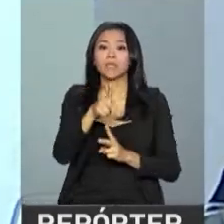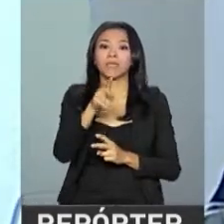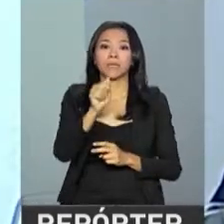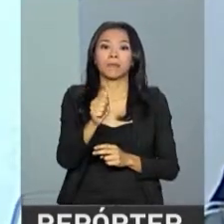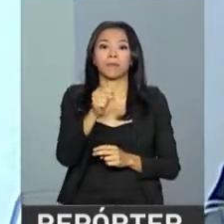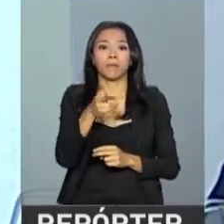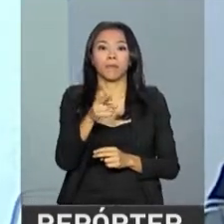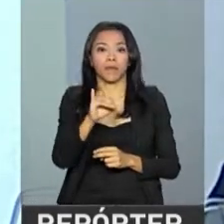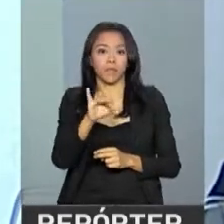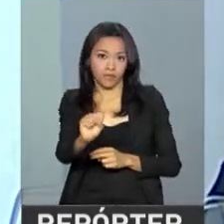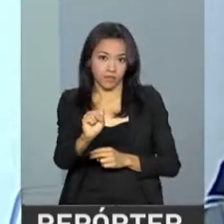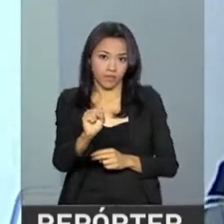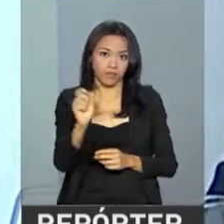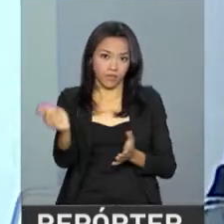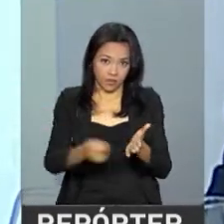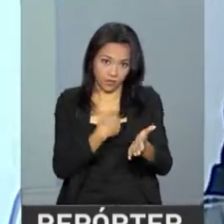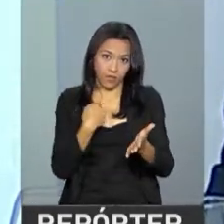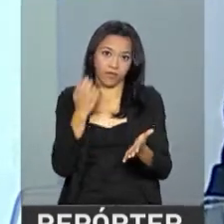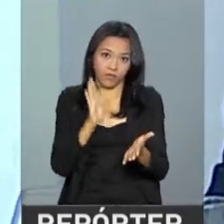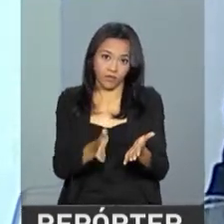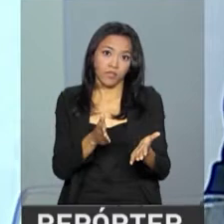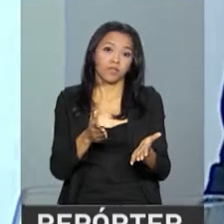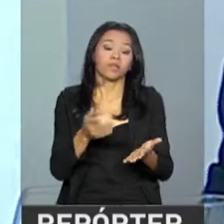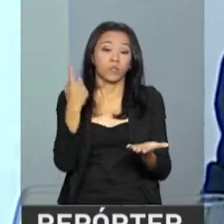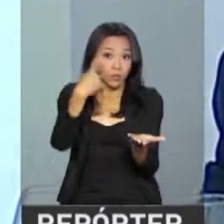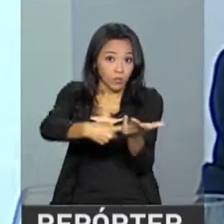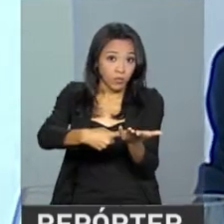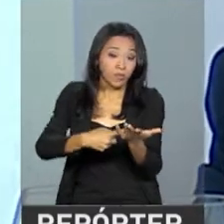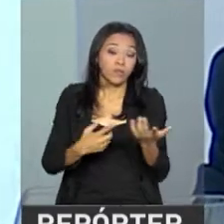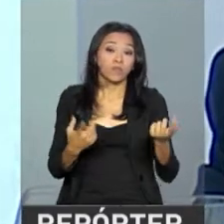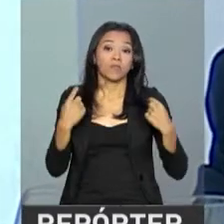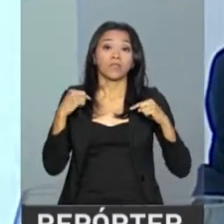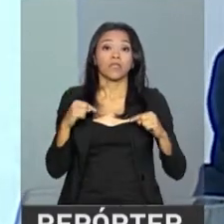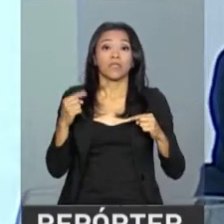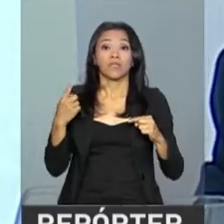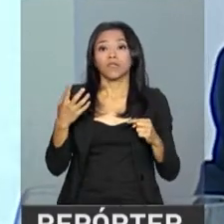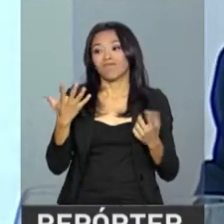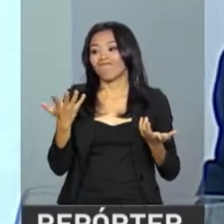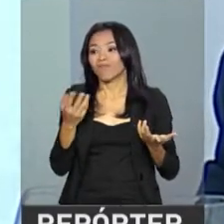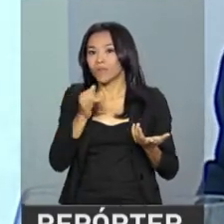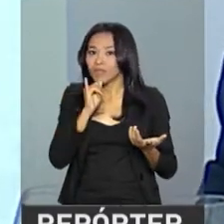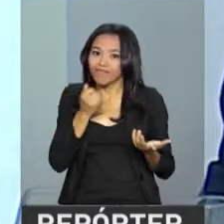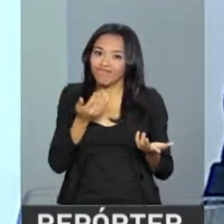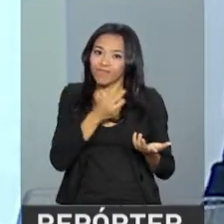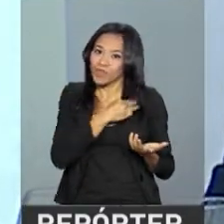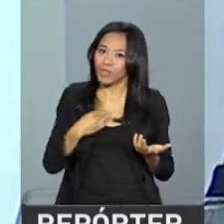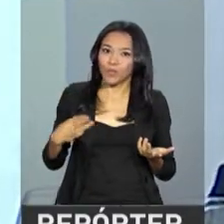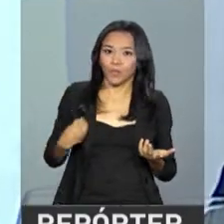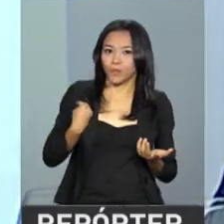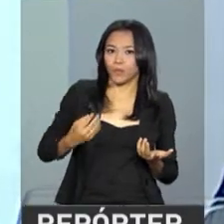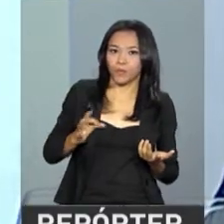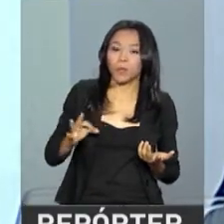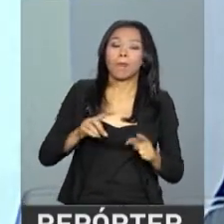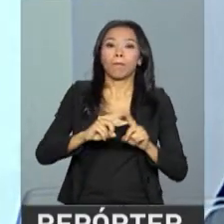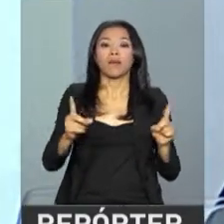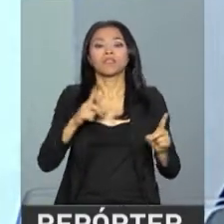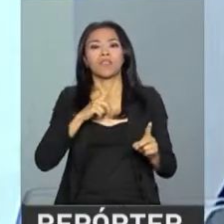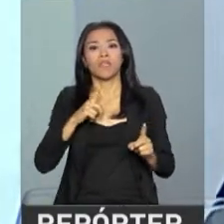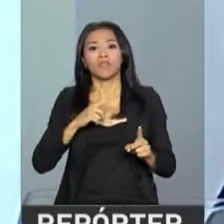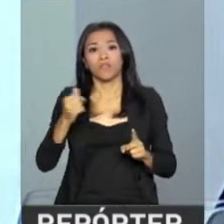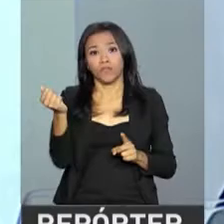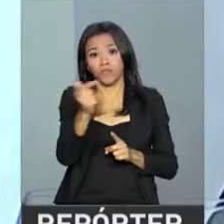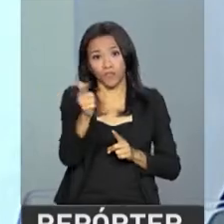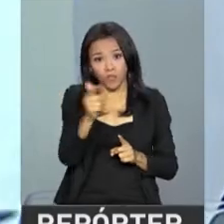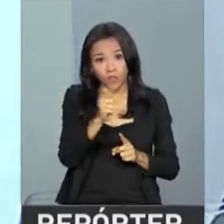o contrário o pena que o nosso ministério esteja aqui houve uma redução de 21 22% desmatamento